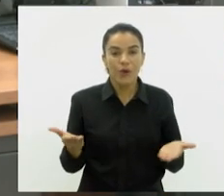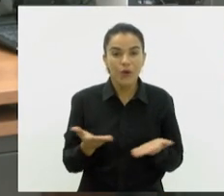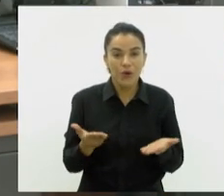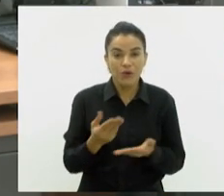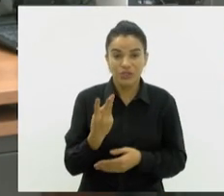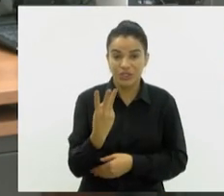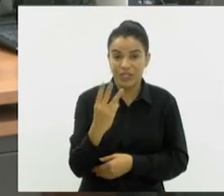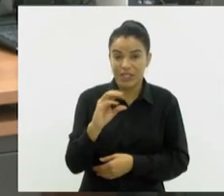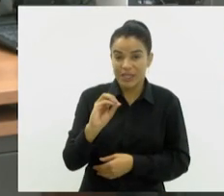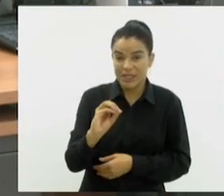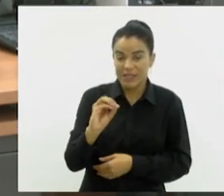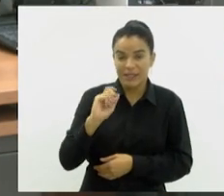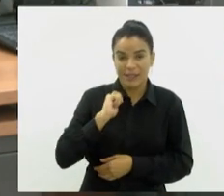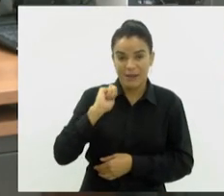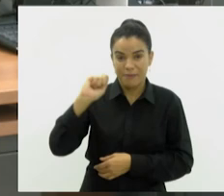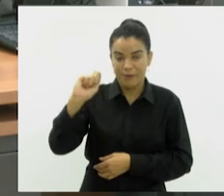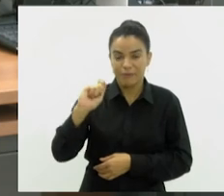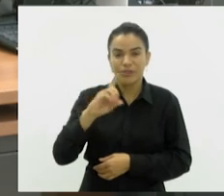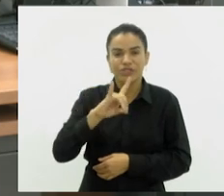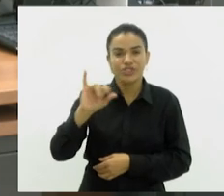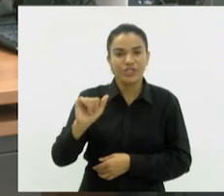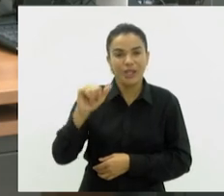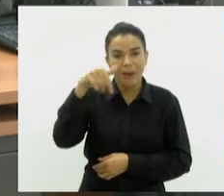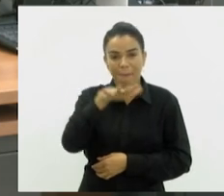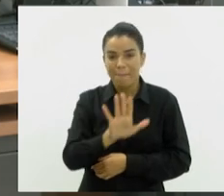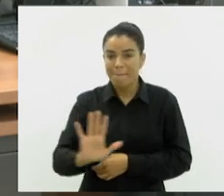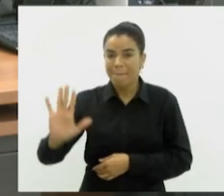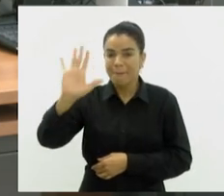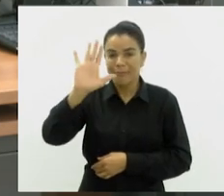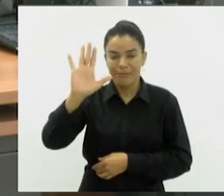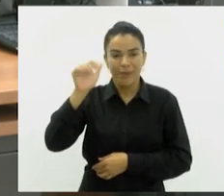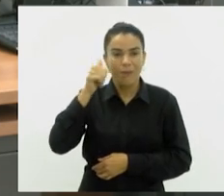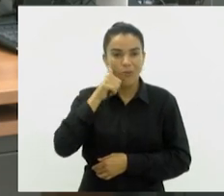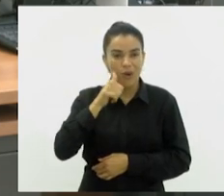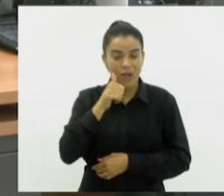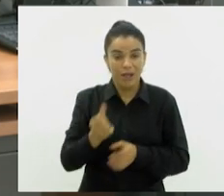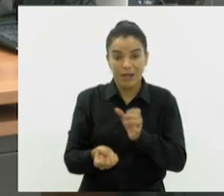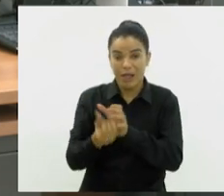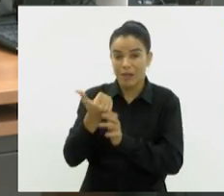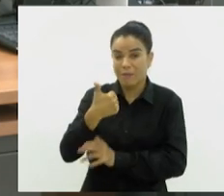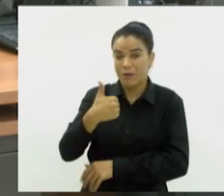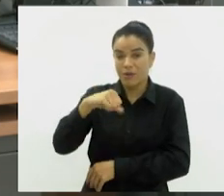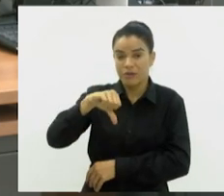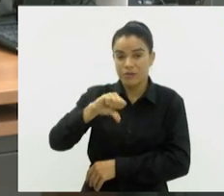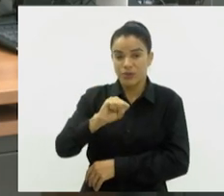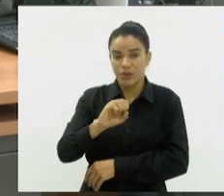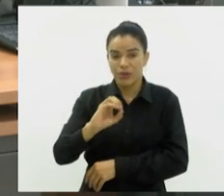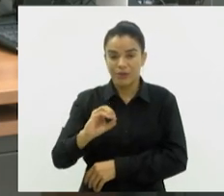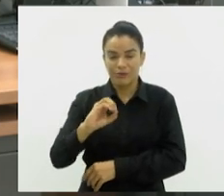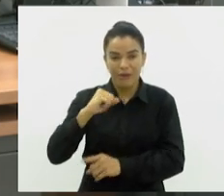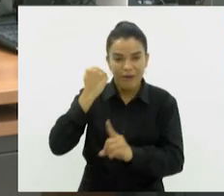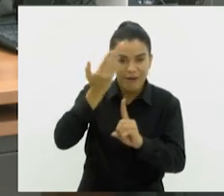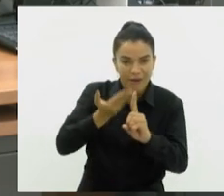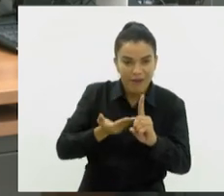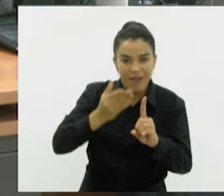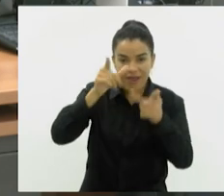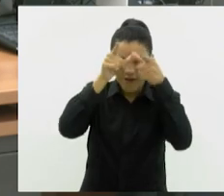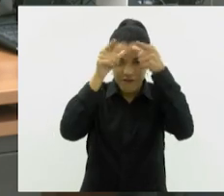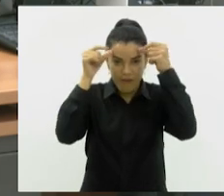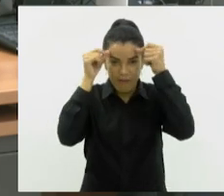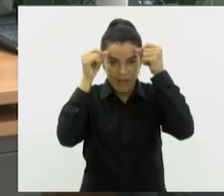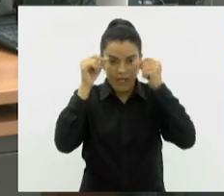30 de Abril é Dia Nacional da mulher instituída em 1980 em homenagem à enfermeira Jerônima